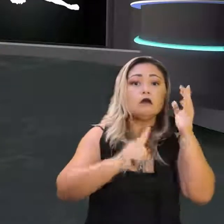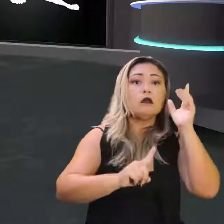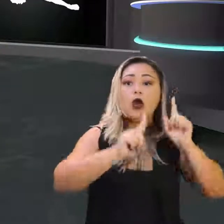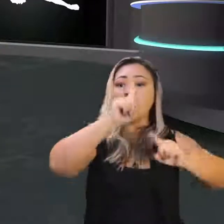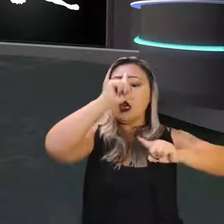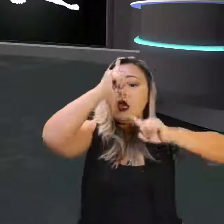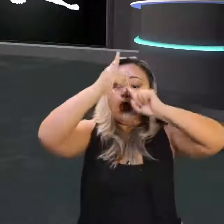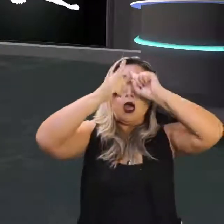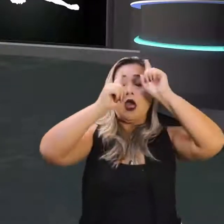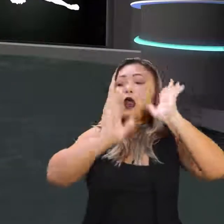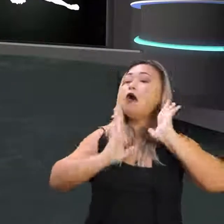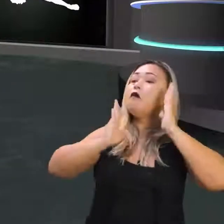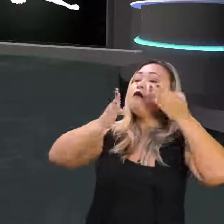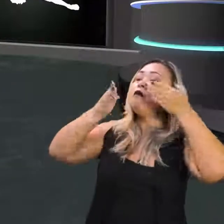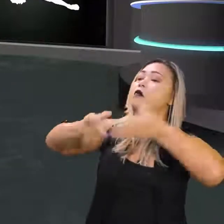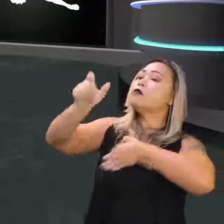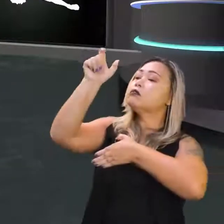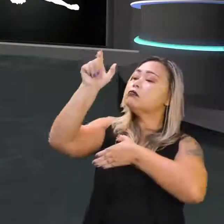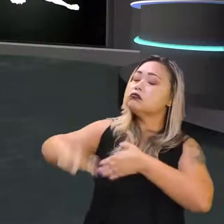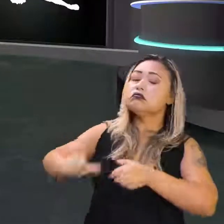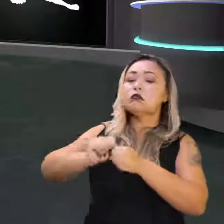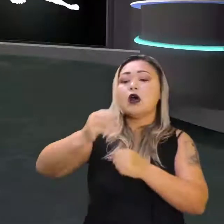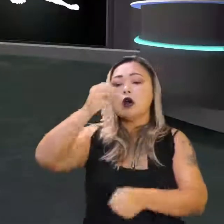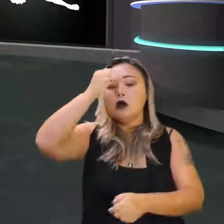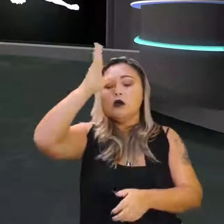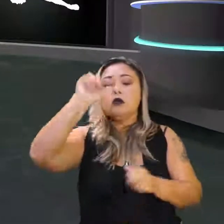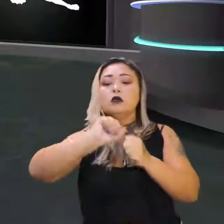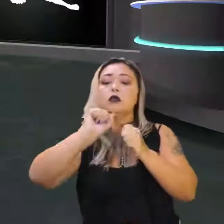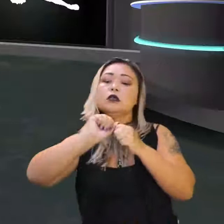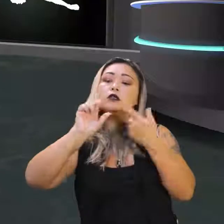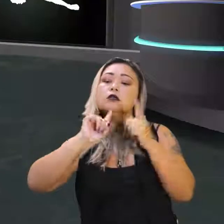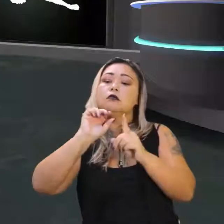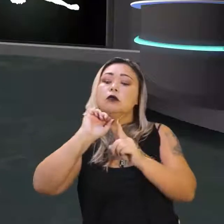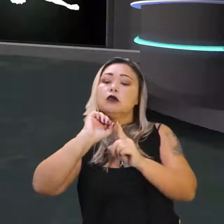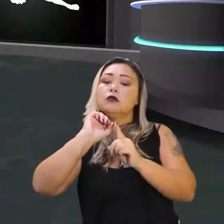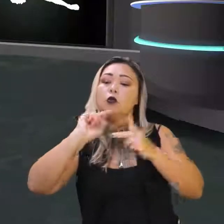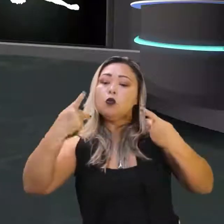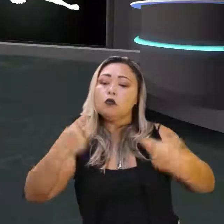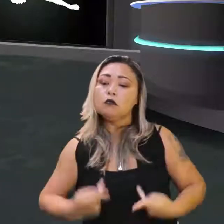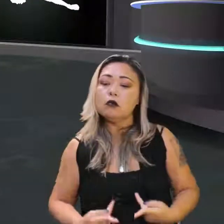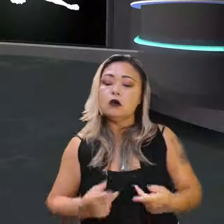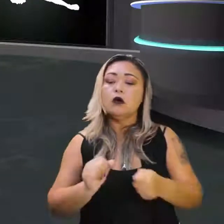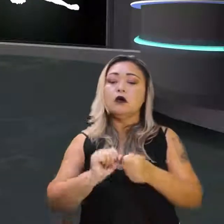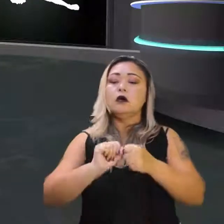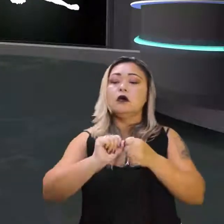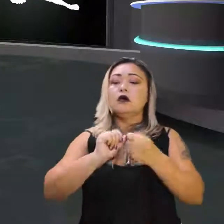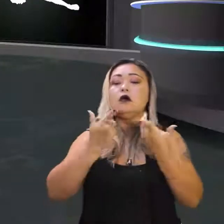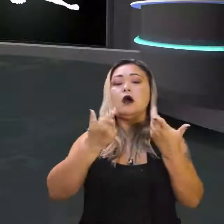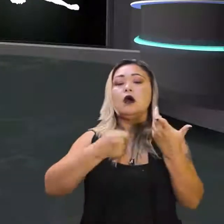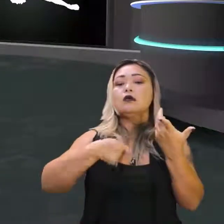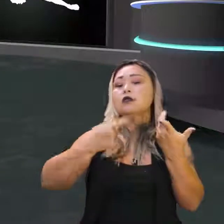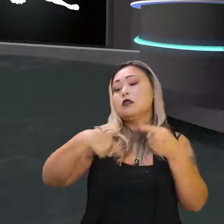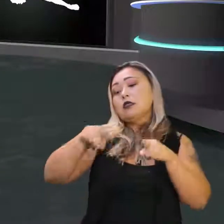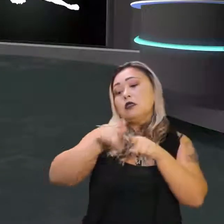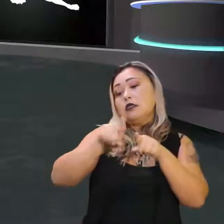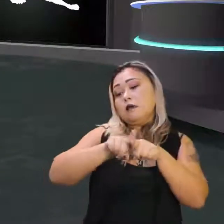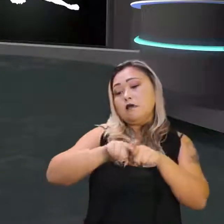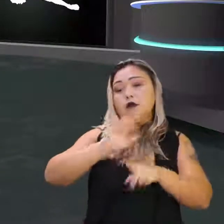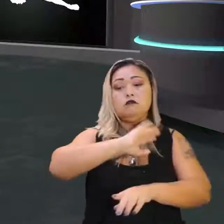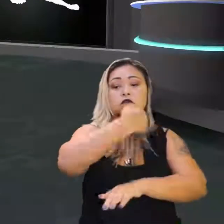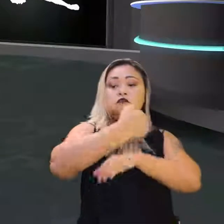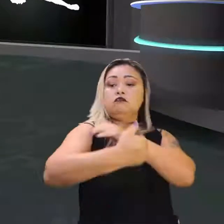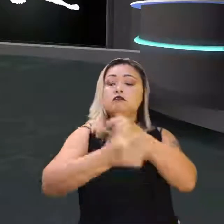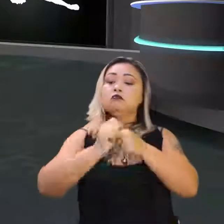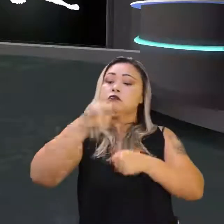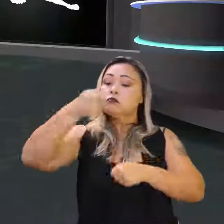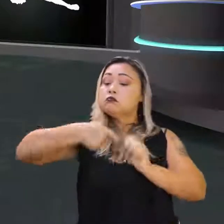focar o homem, né? O conhecimento Exato. humano, a sociedade, a burguesia, a monarquia, né, professor? A questão